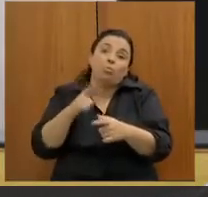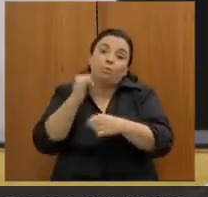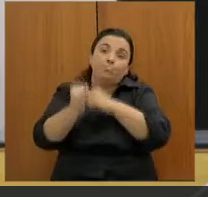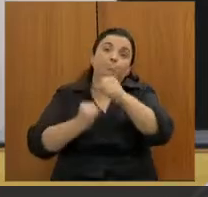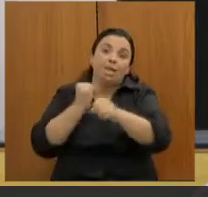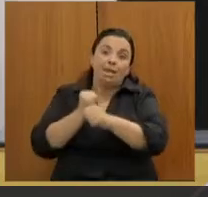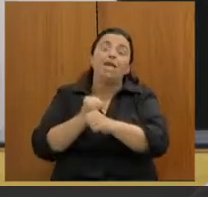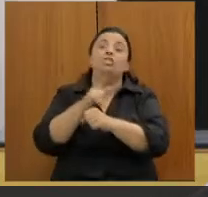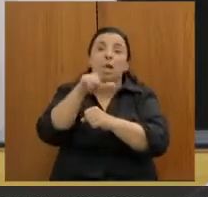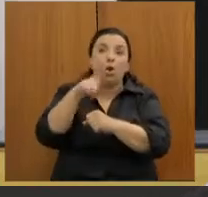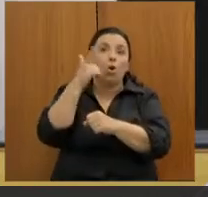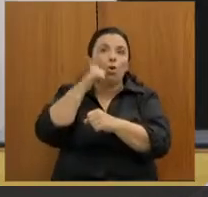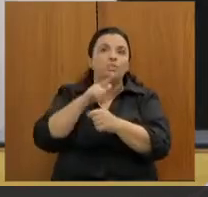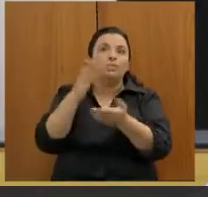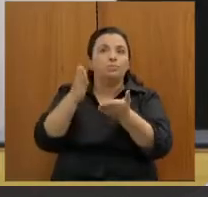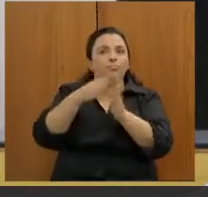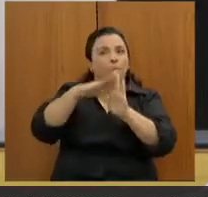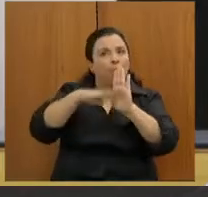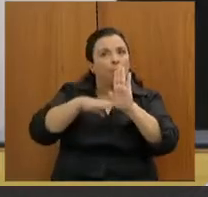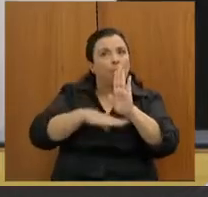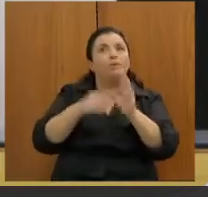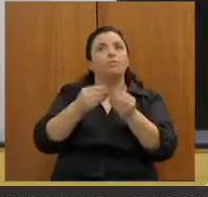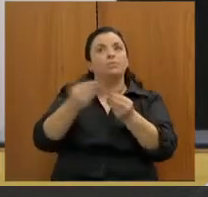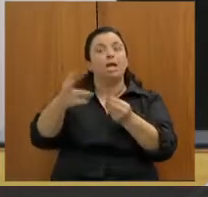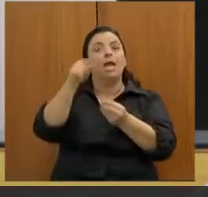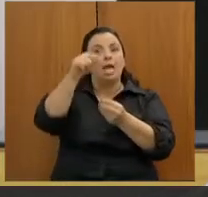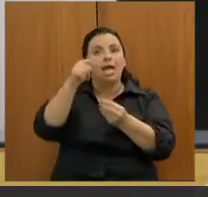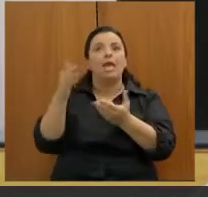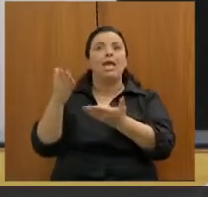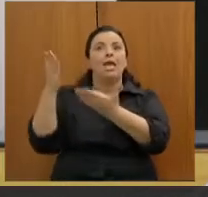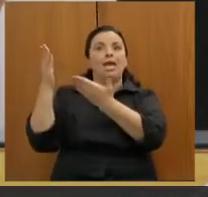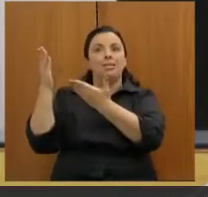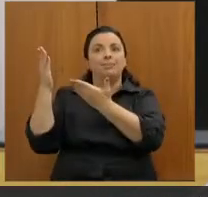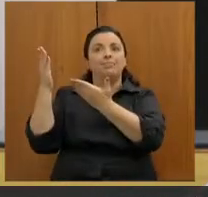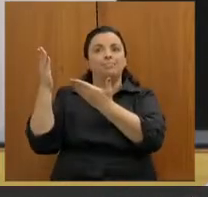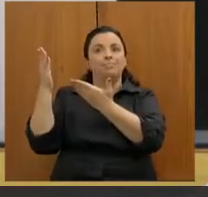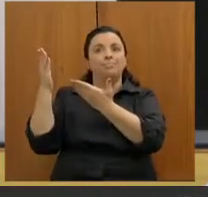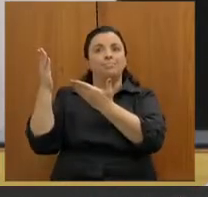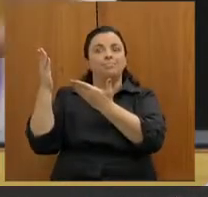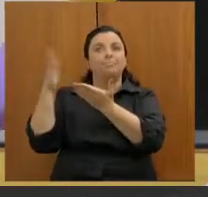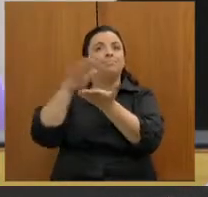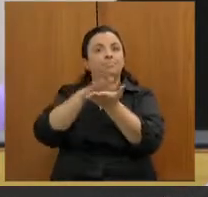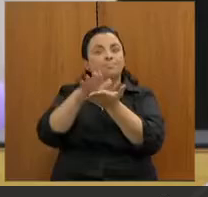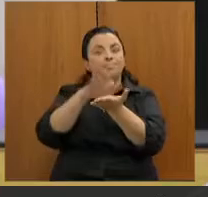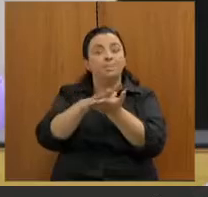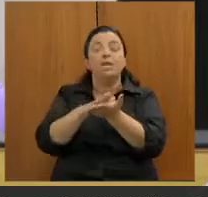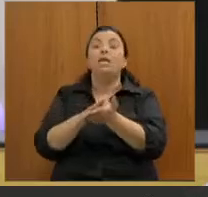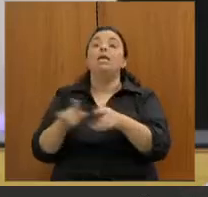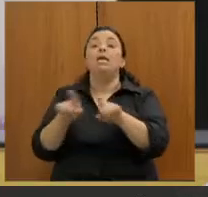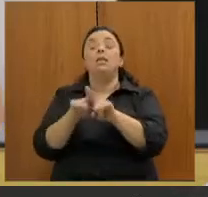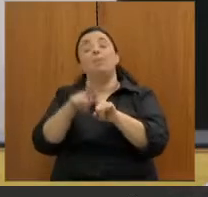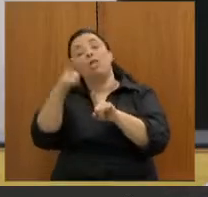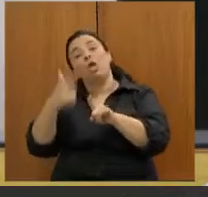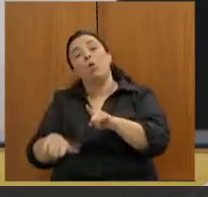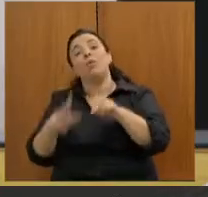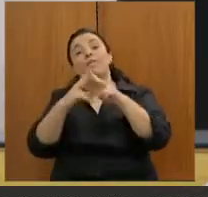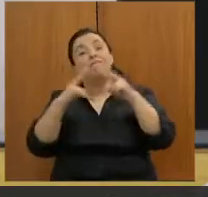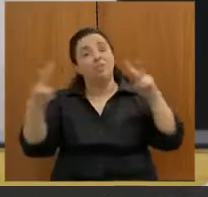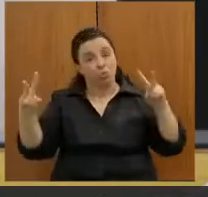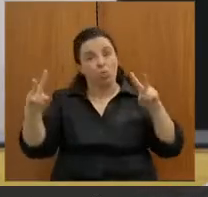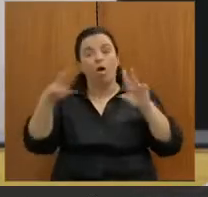mulheres Essa é a versão empresto que eu tenho muito orgulho de apresentar e temos também a versão virtual